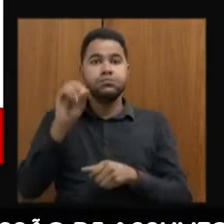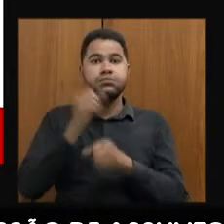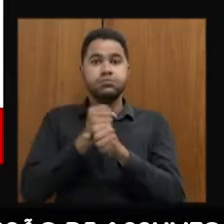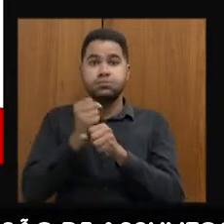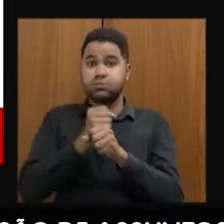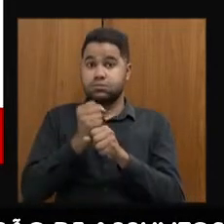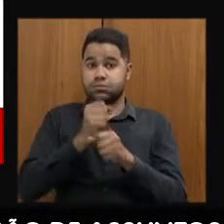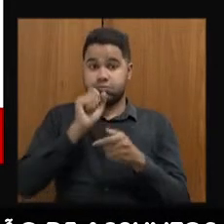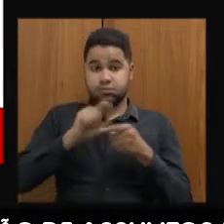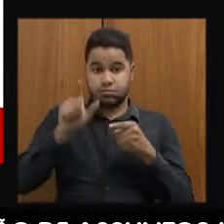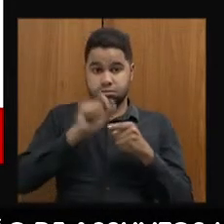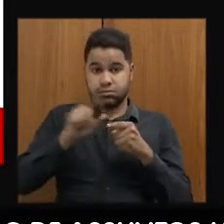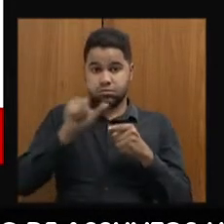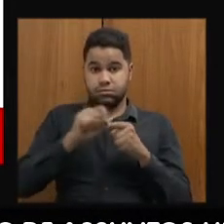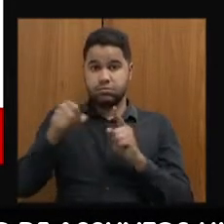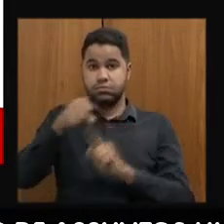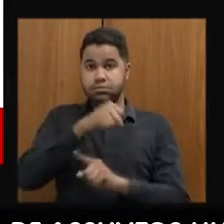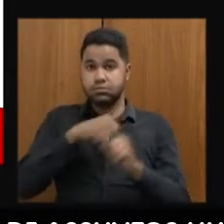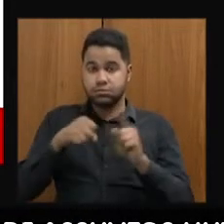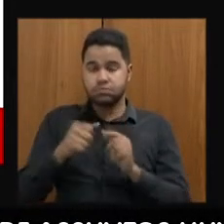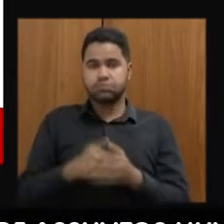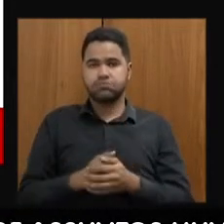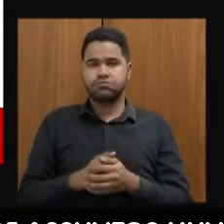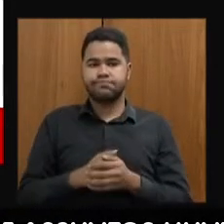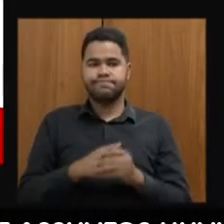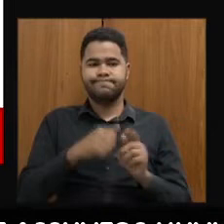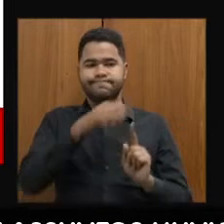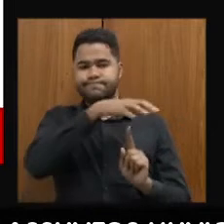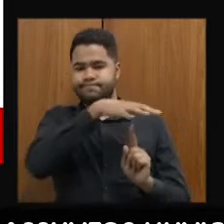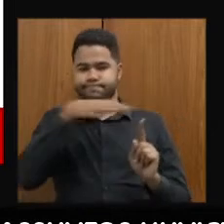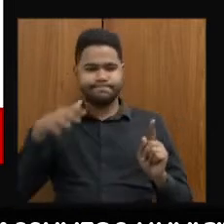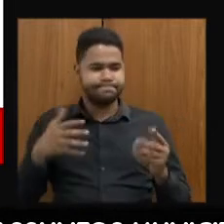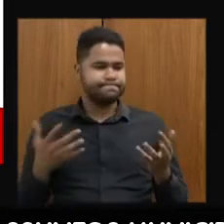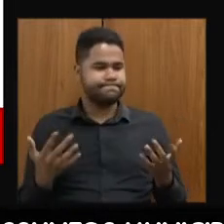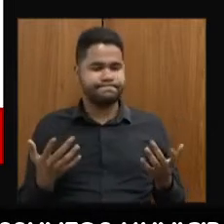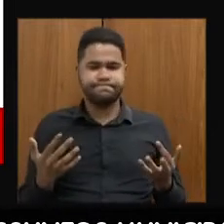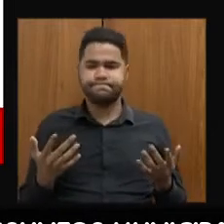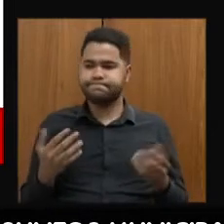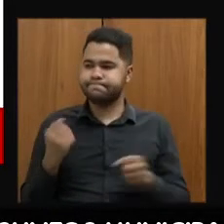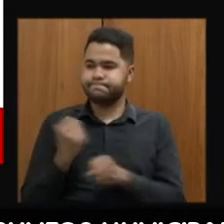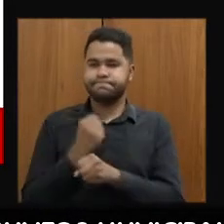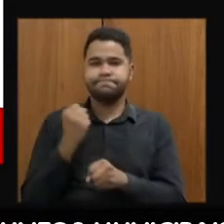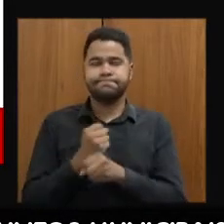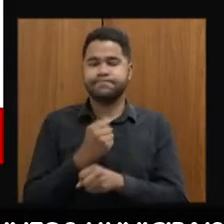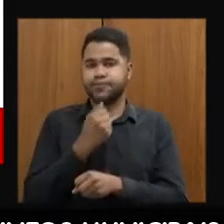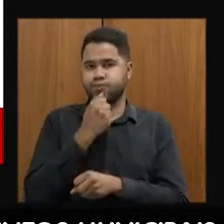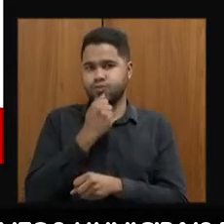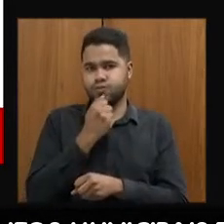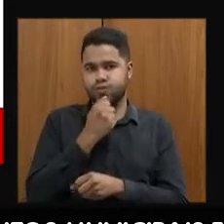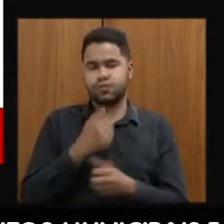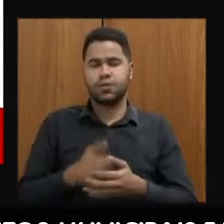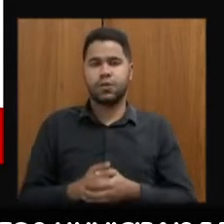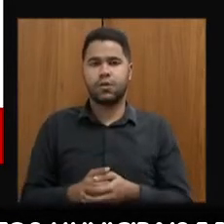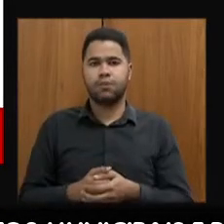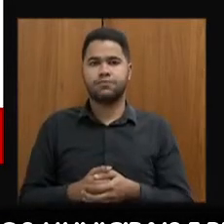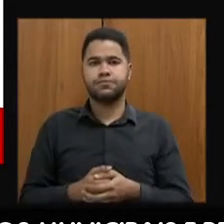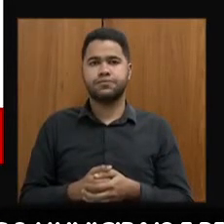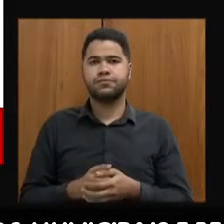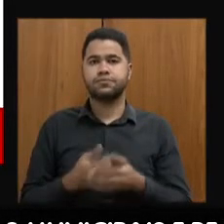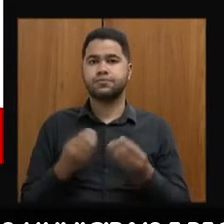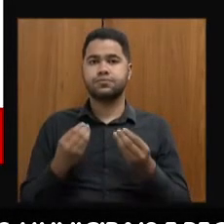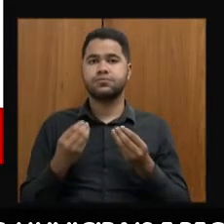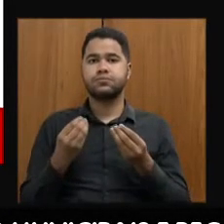anos o gênio de aluguel social tinha sido apropriada não tinha feito a obra e não tinha